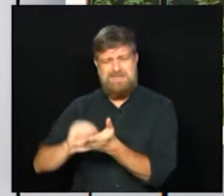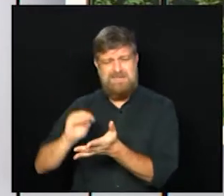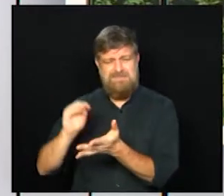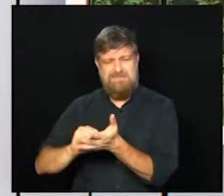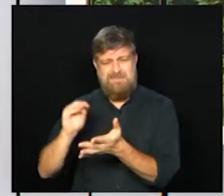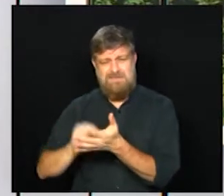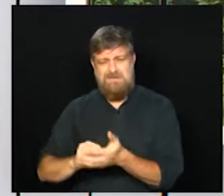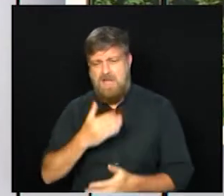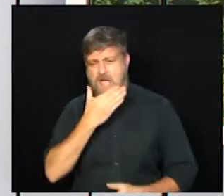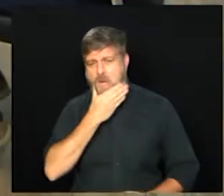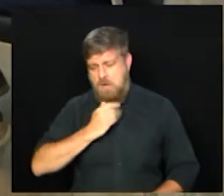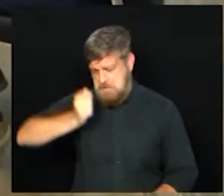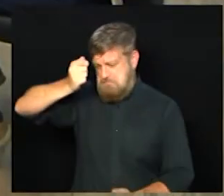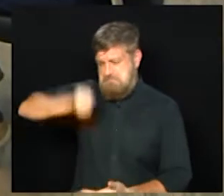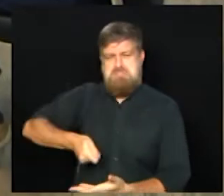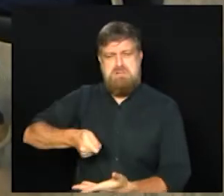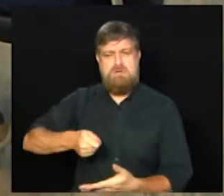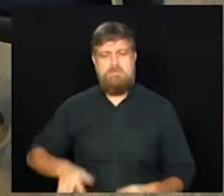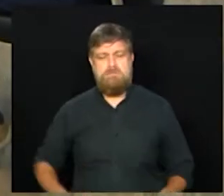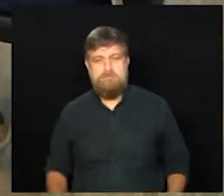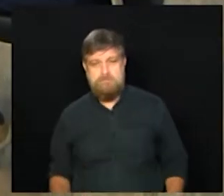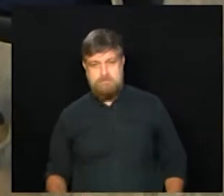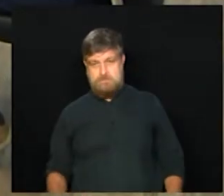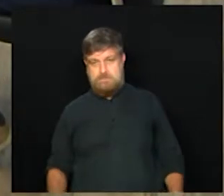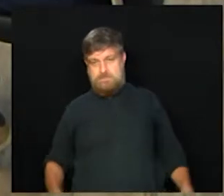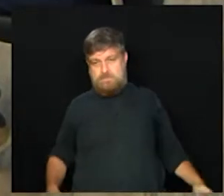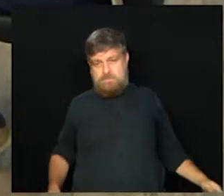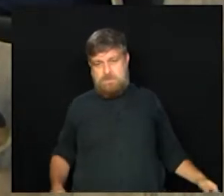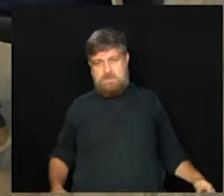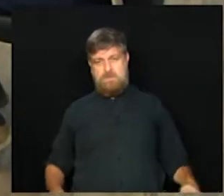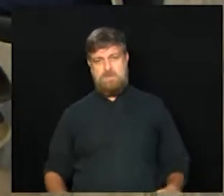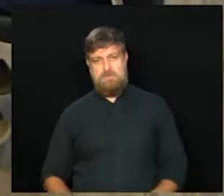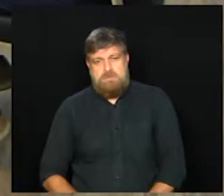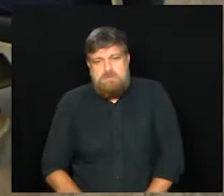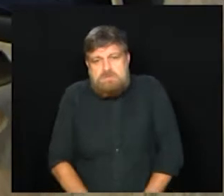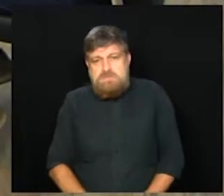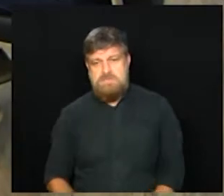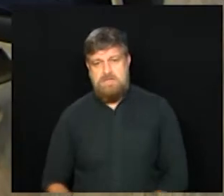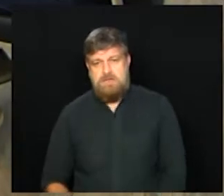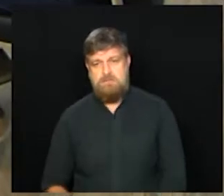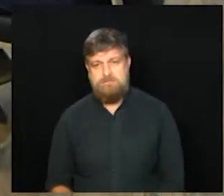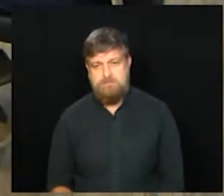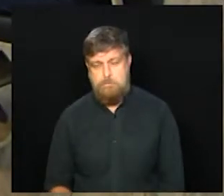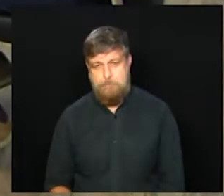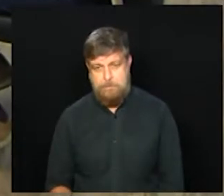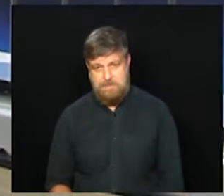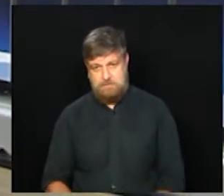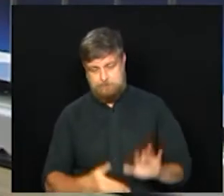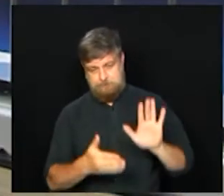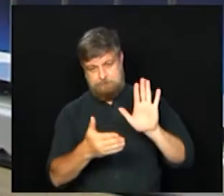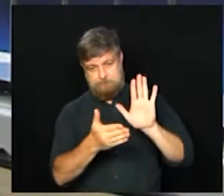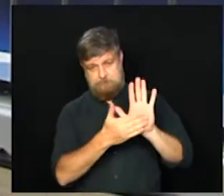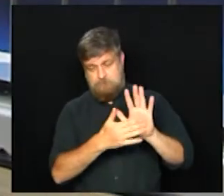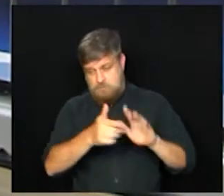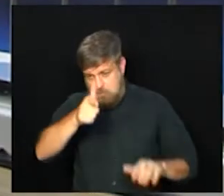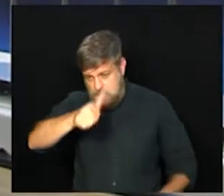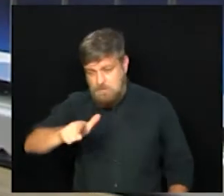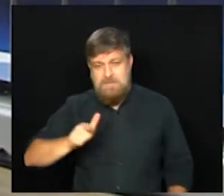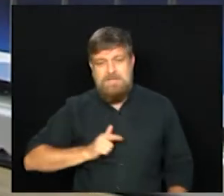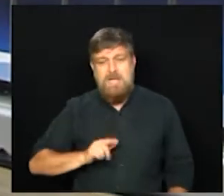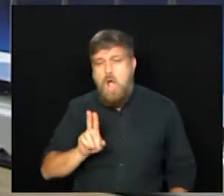de machismo, né? Ô, Carla, essa lei é tão importante que outras propostas vieram, né? E com nomes